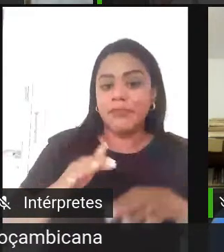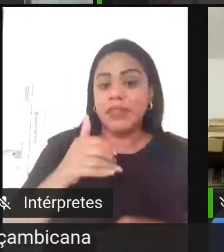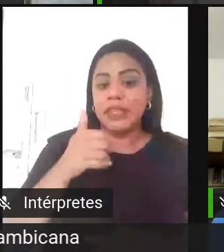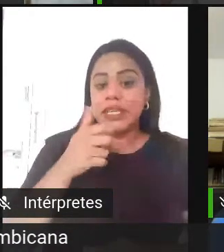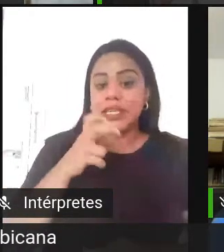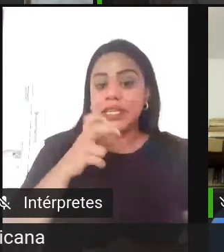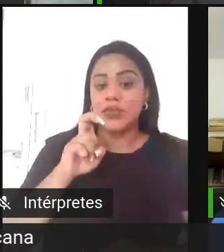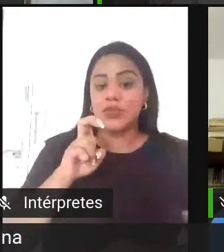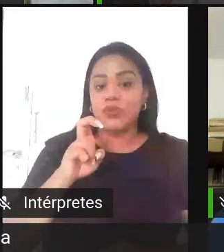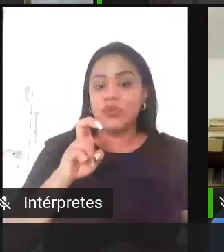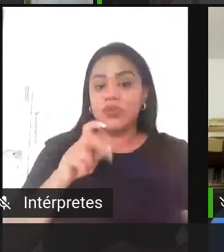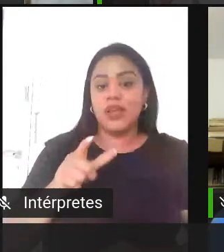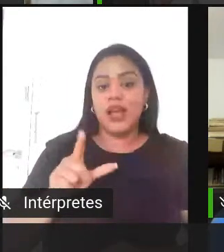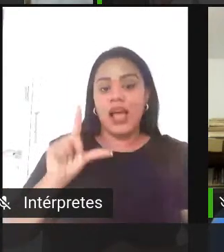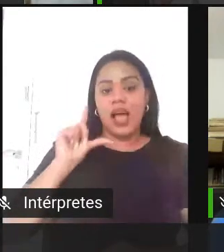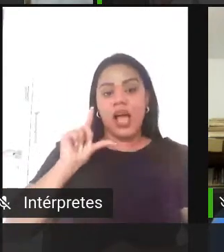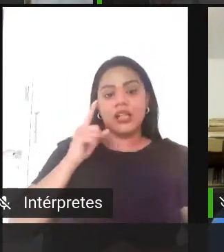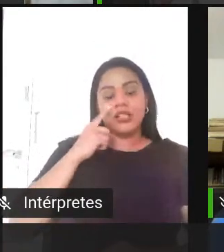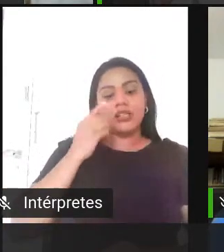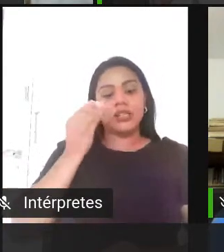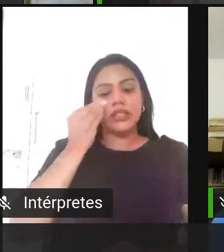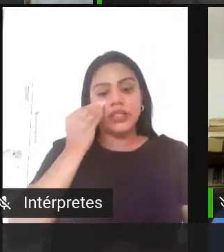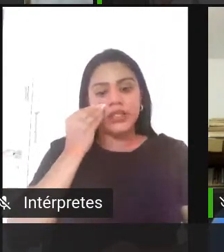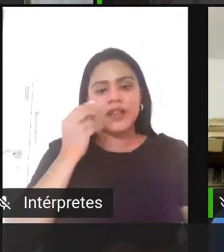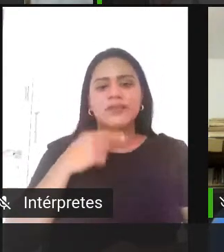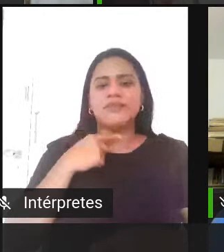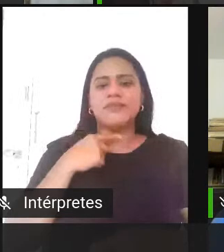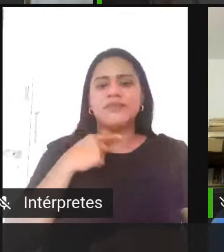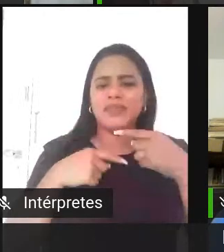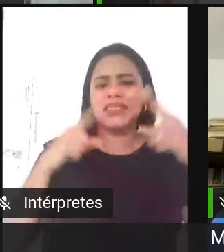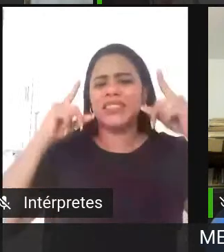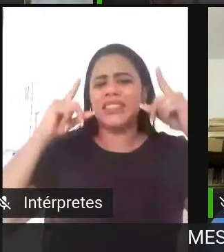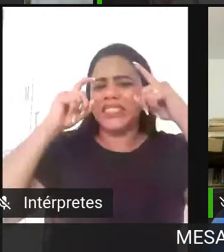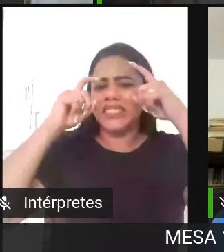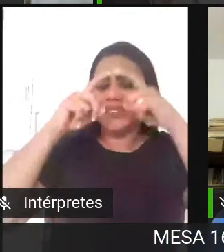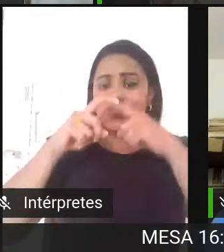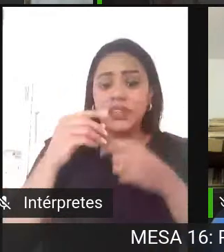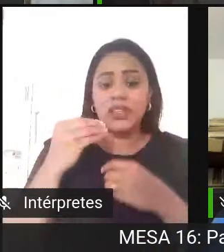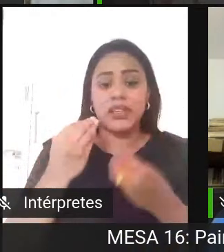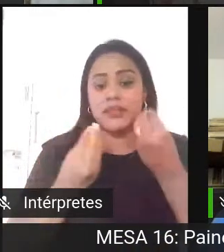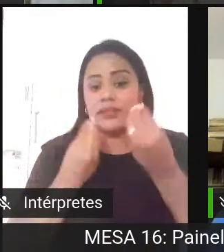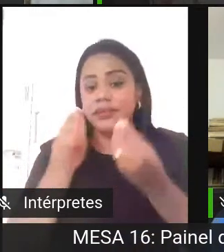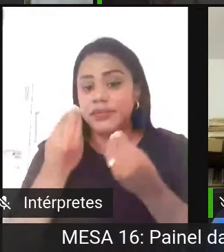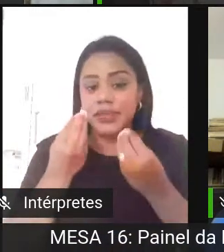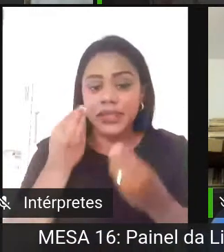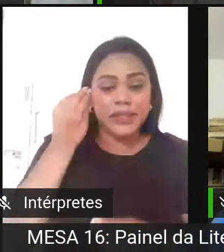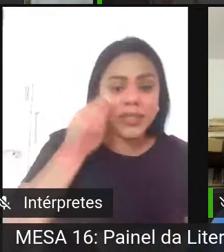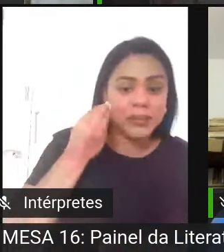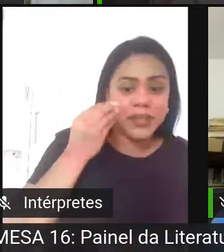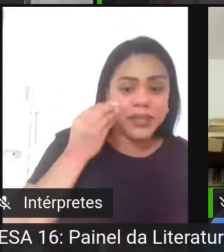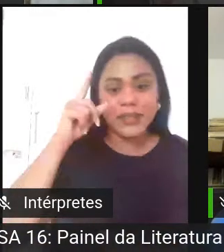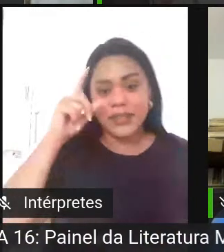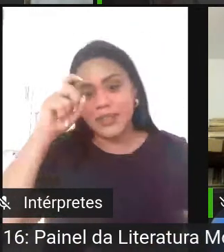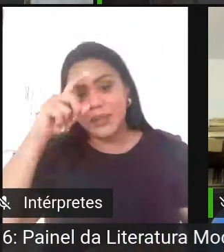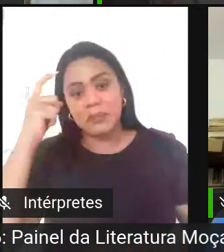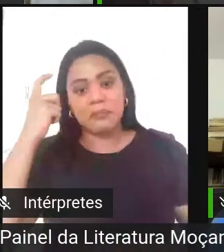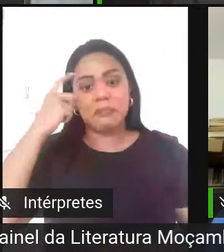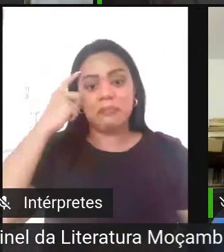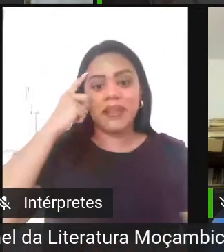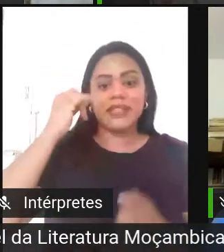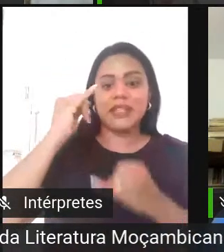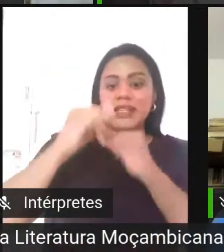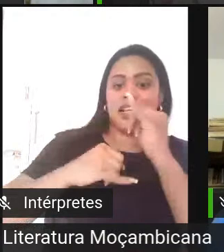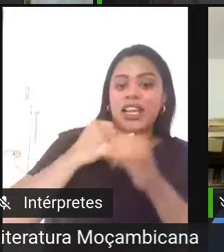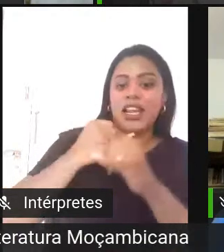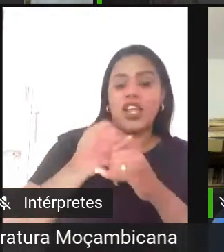tive enormes dificuldades, mesmo por falta de experiência. Achava que era uma dificuldade de internet ou problema com o link, mas o José, o Elton,